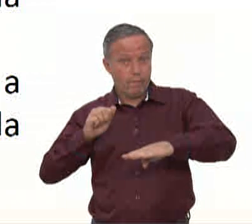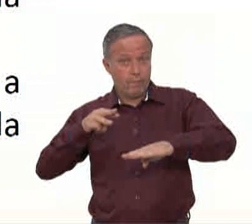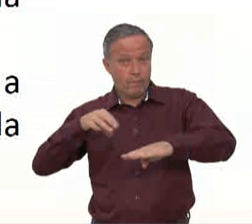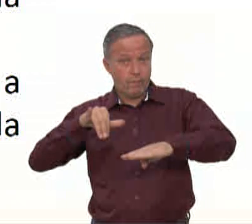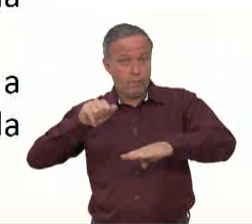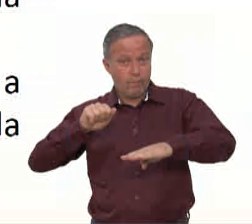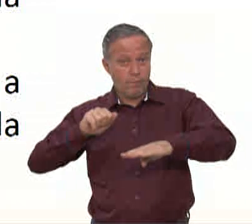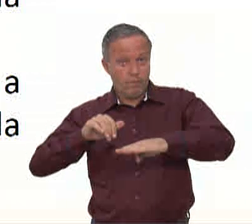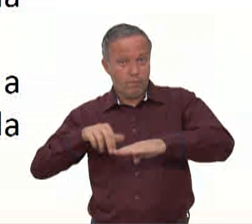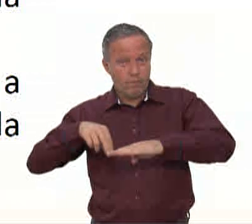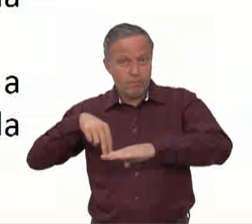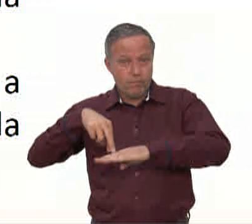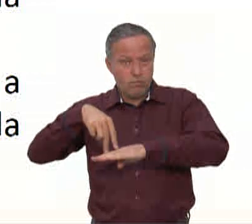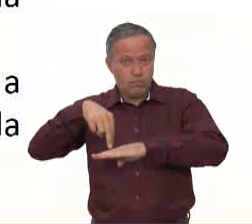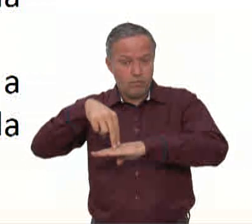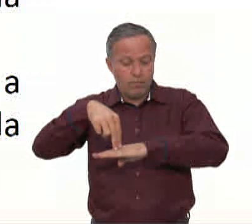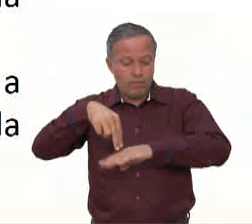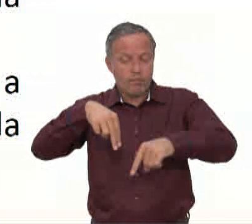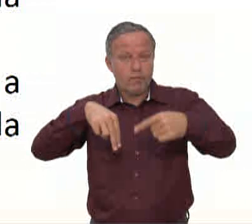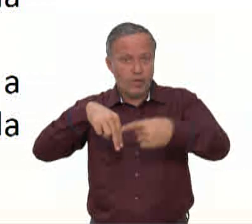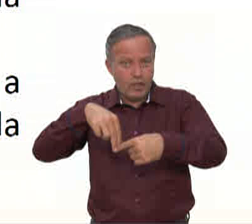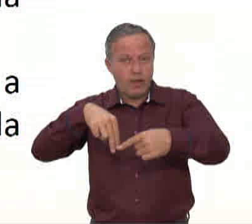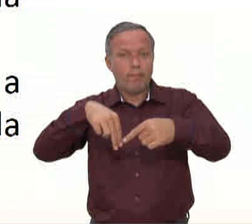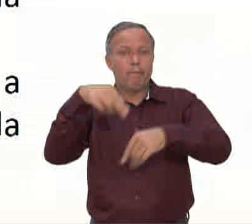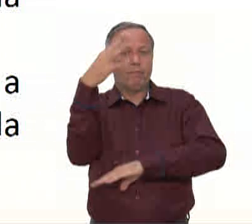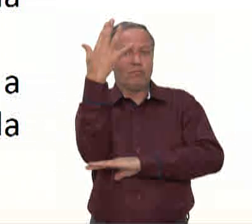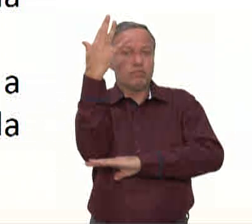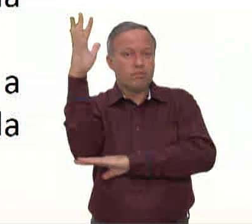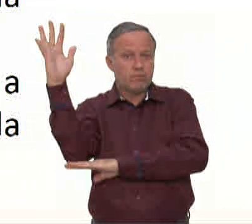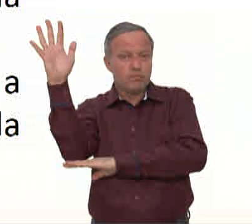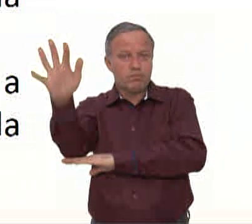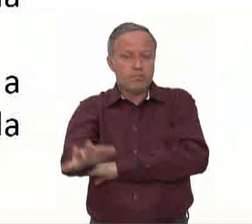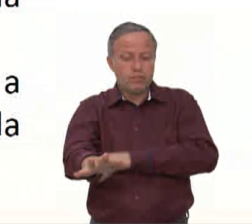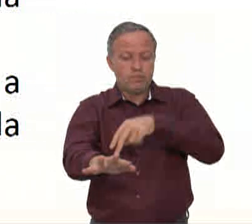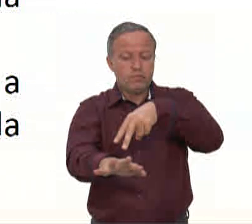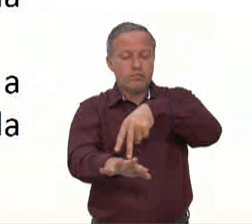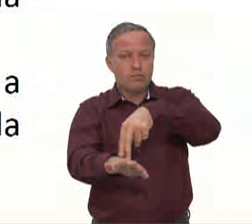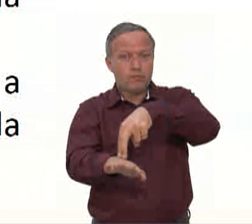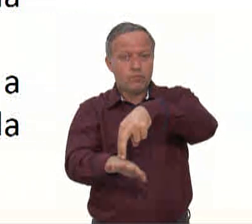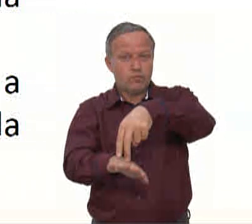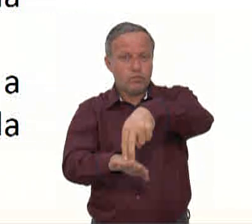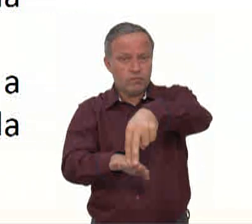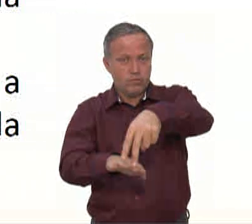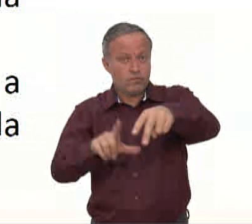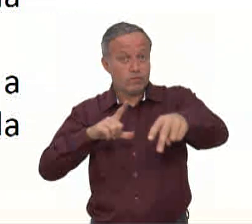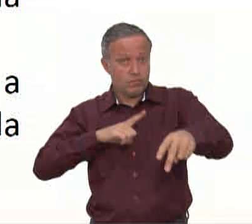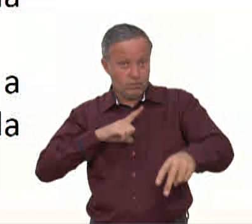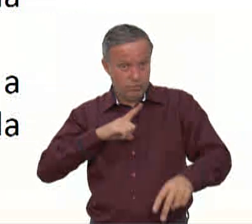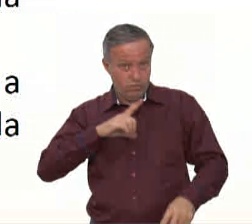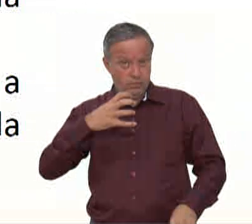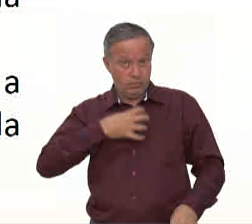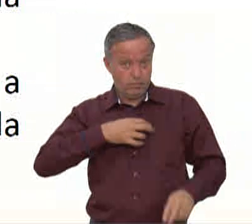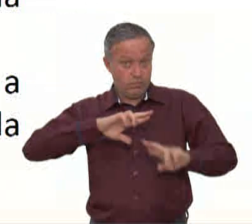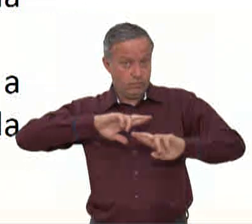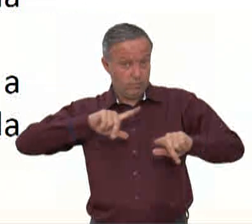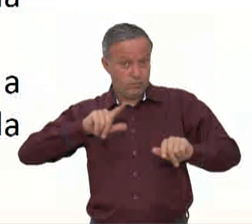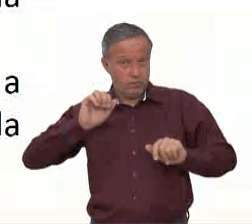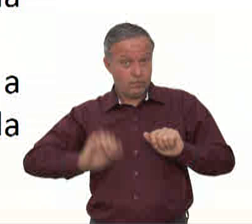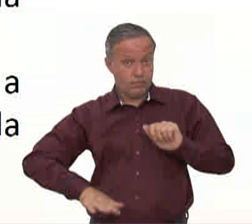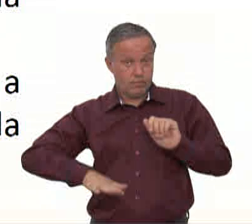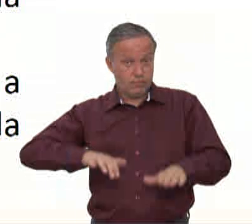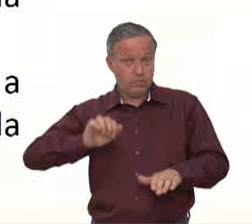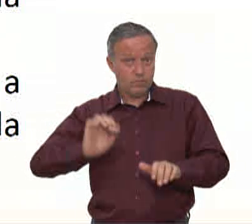madeira, podemos sentir uma sensibilidade diferente em ambos os componentes. Isso ocorre